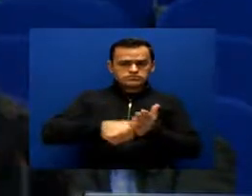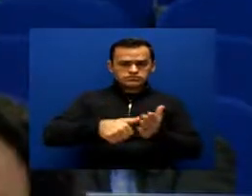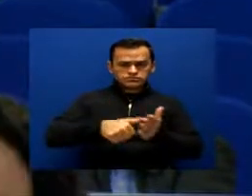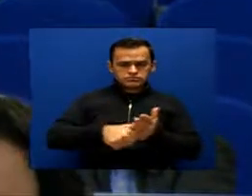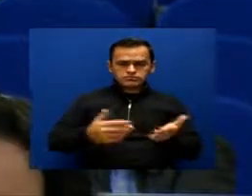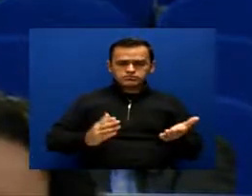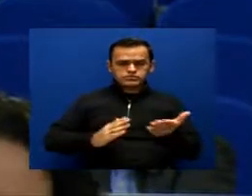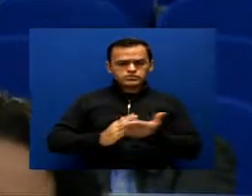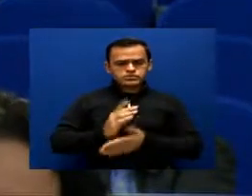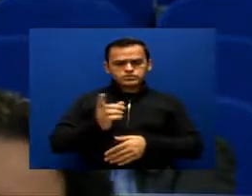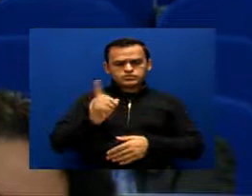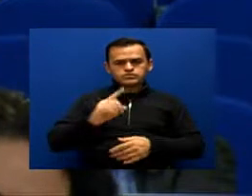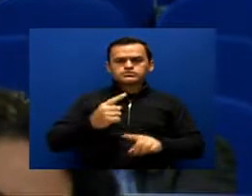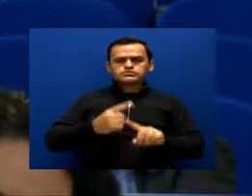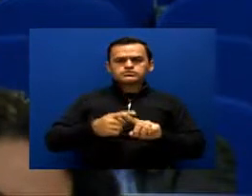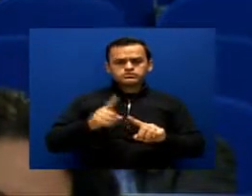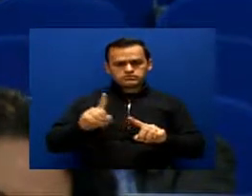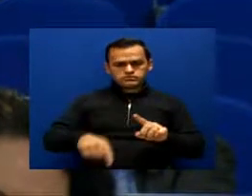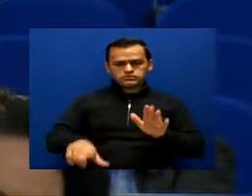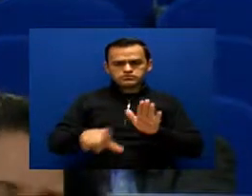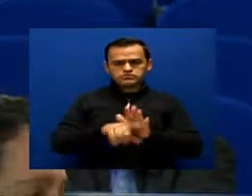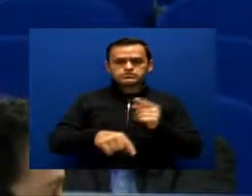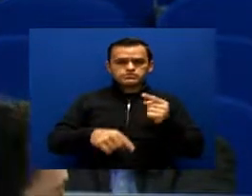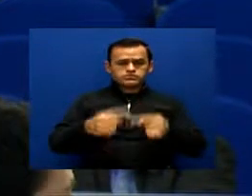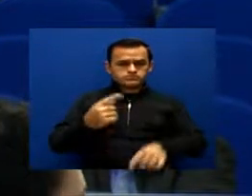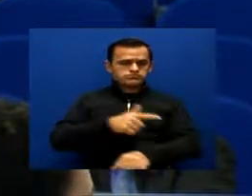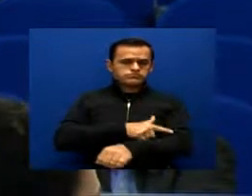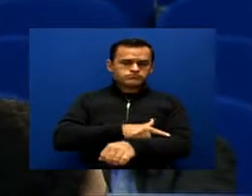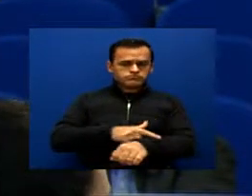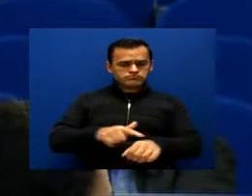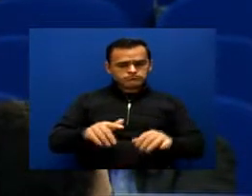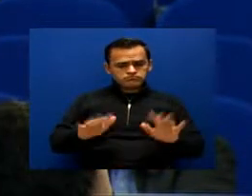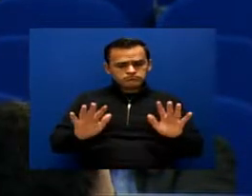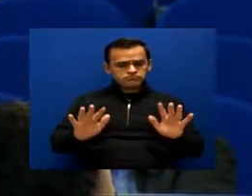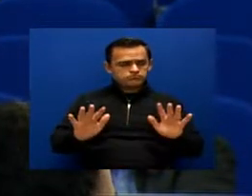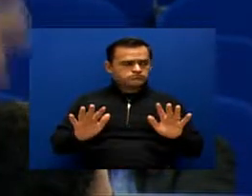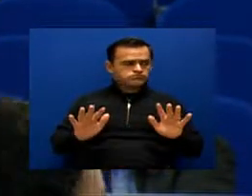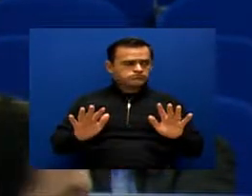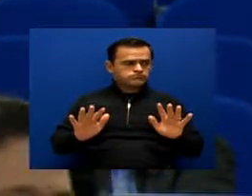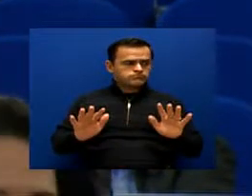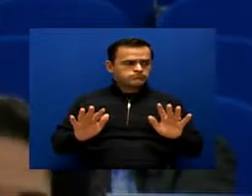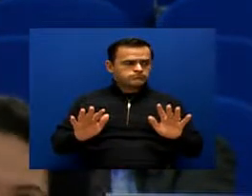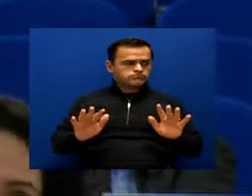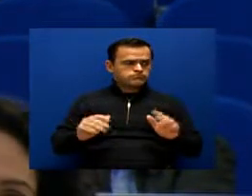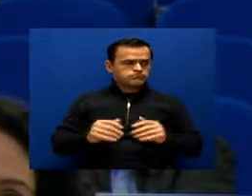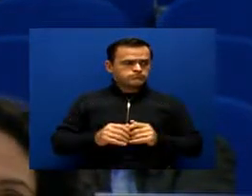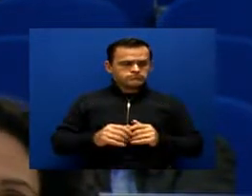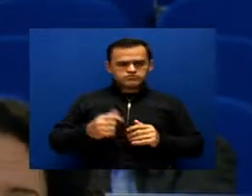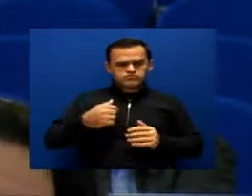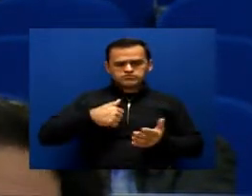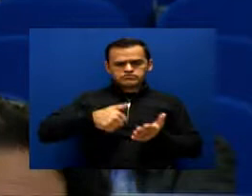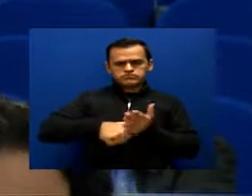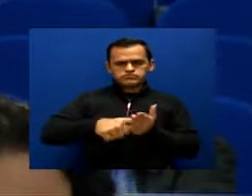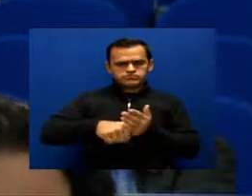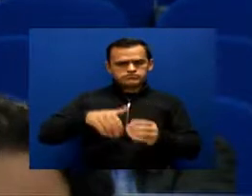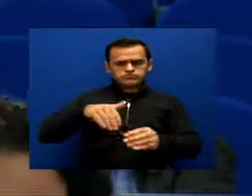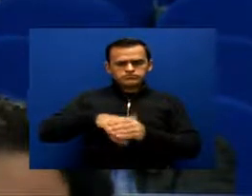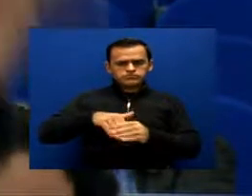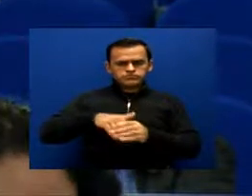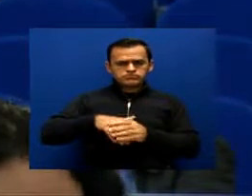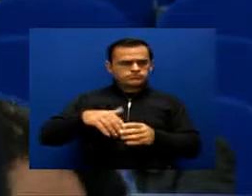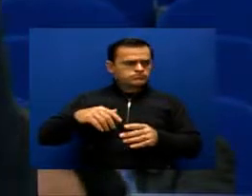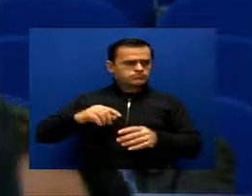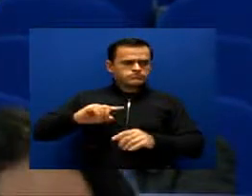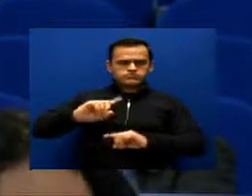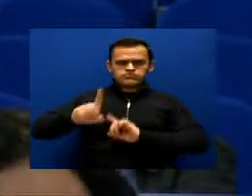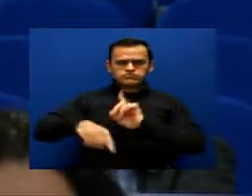assistem, pela inconstitucionalidade. Respeito... Não, não vai votar porque eu não vou ser candidato novamente. Não tem,